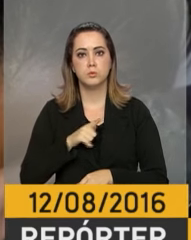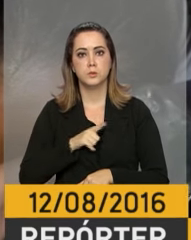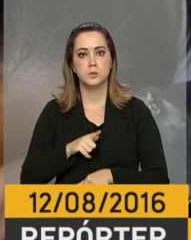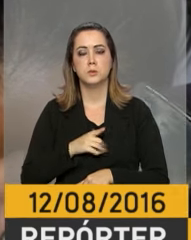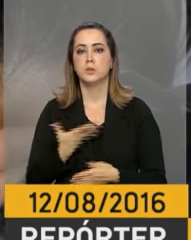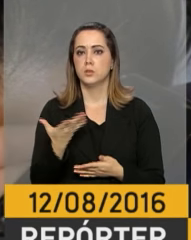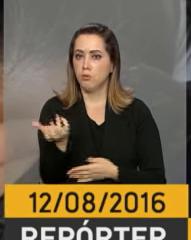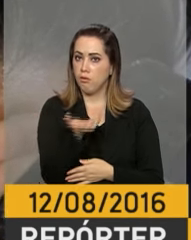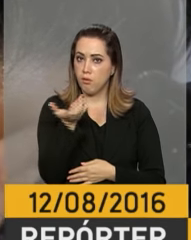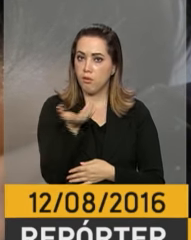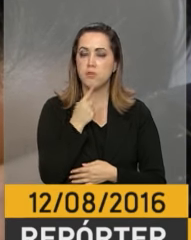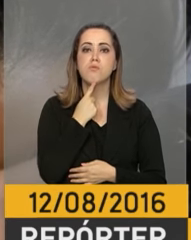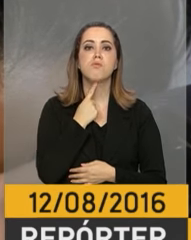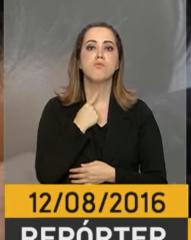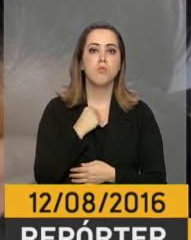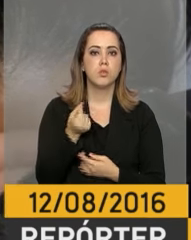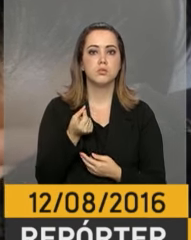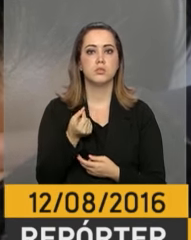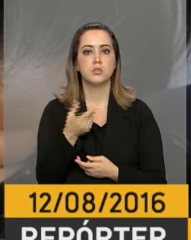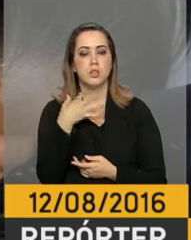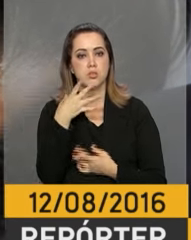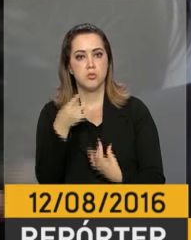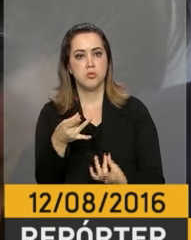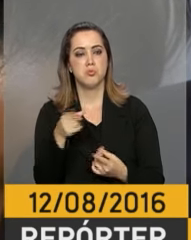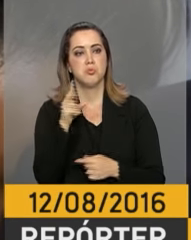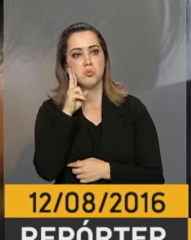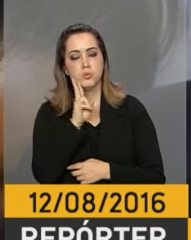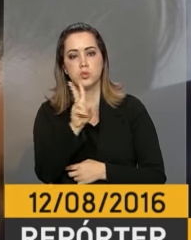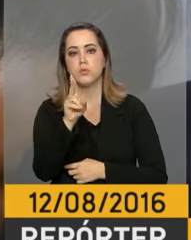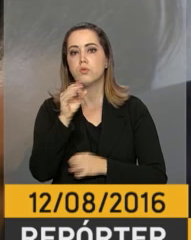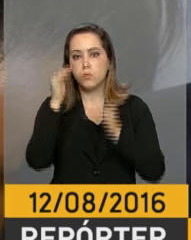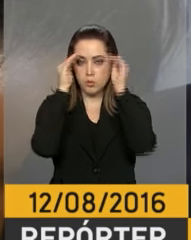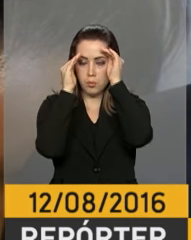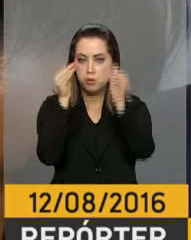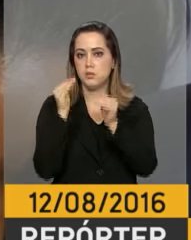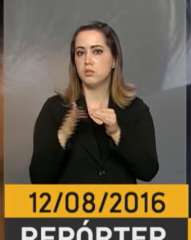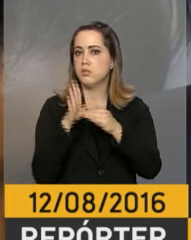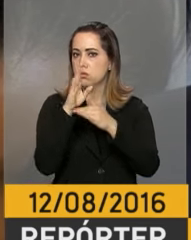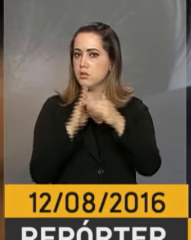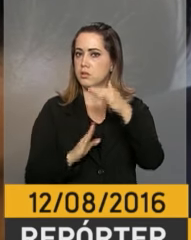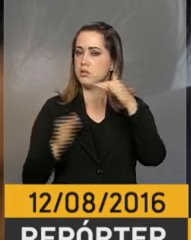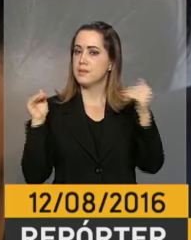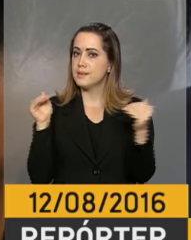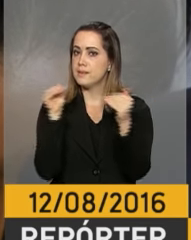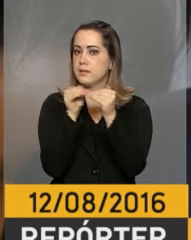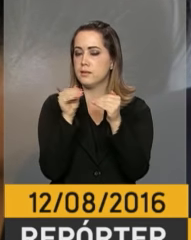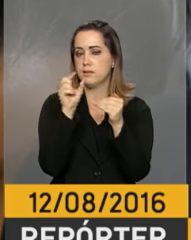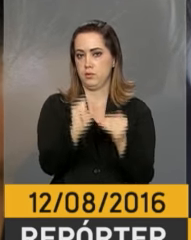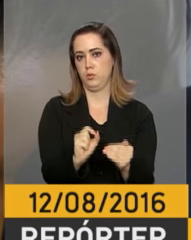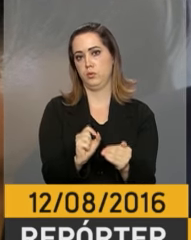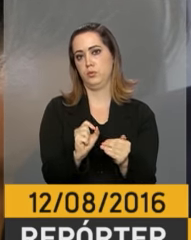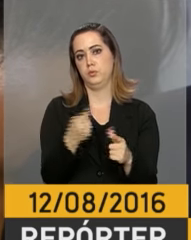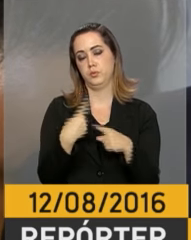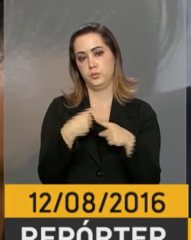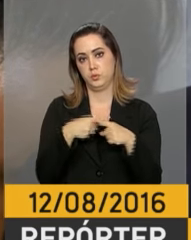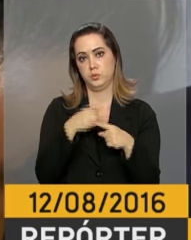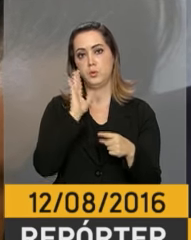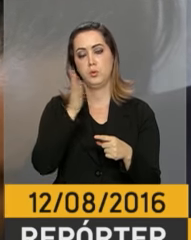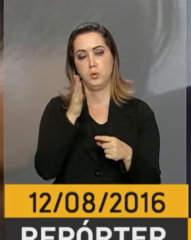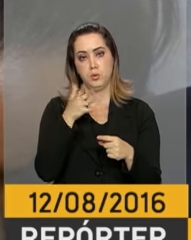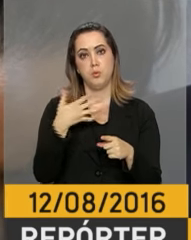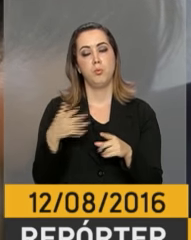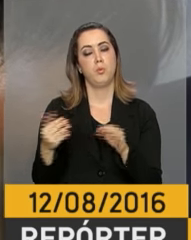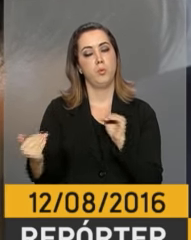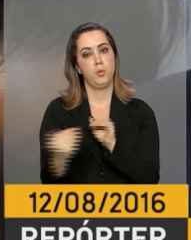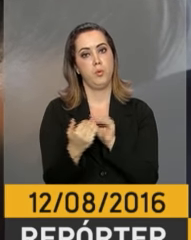acordo. Por quê? Porque foi um acordo que foi chegado entre as unidades federativas,